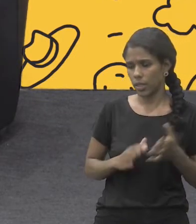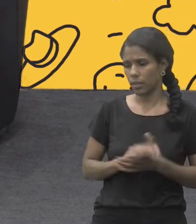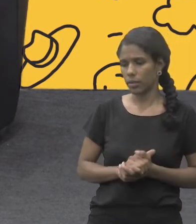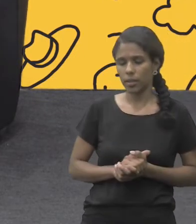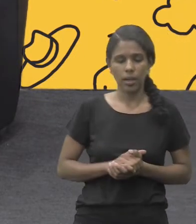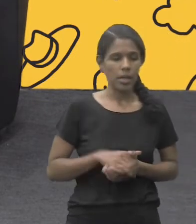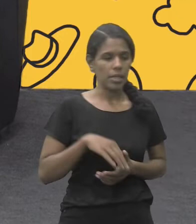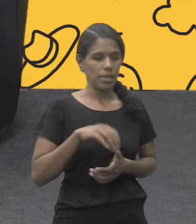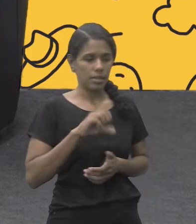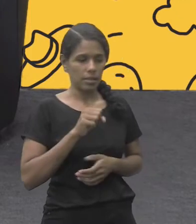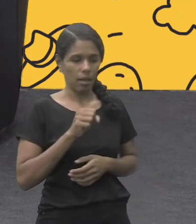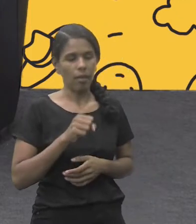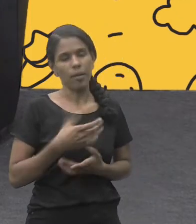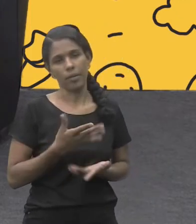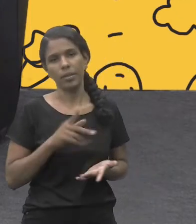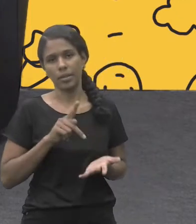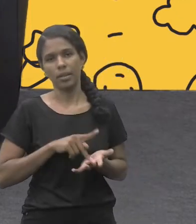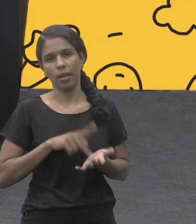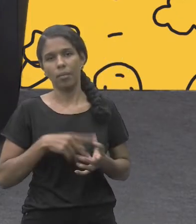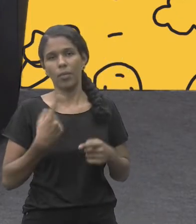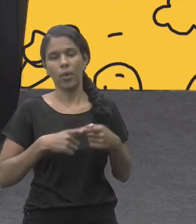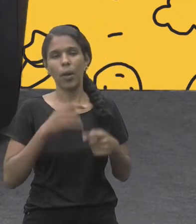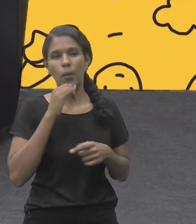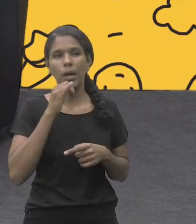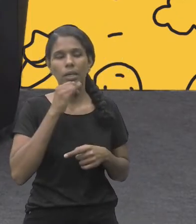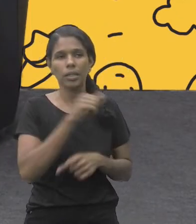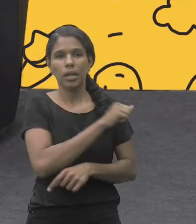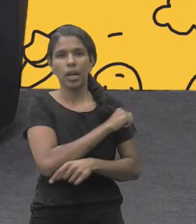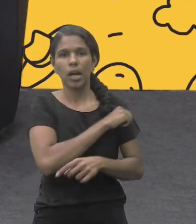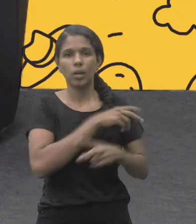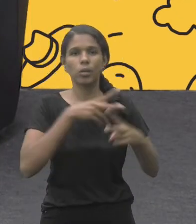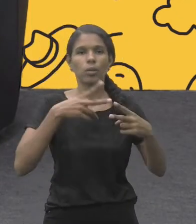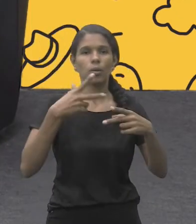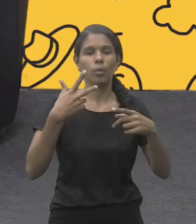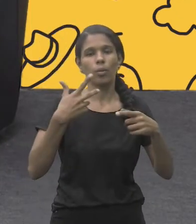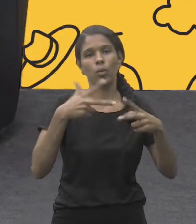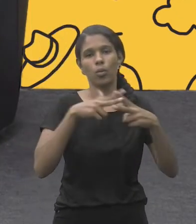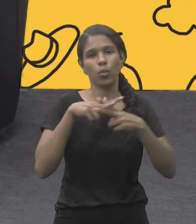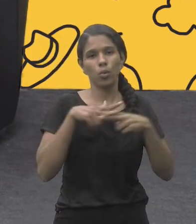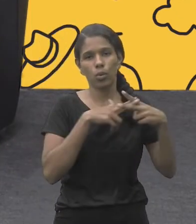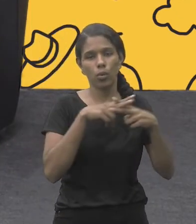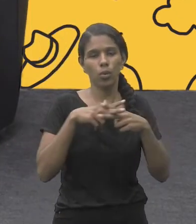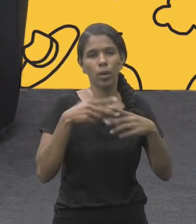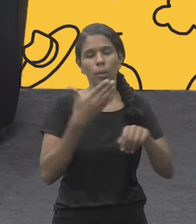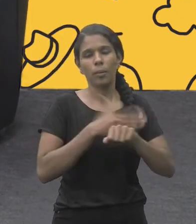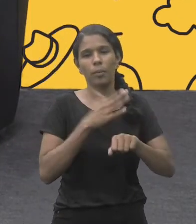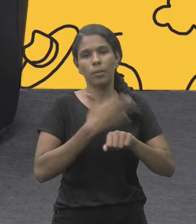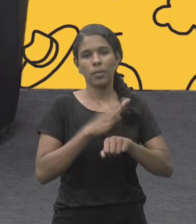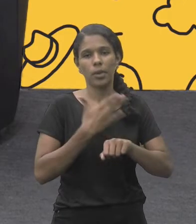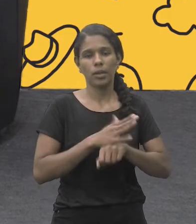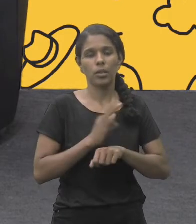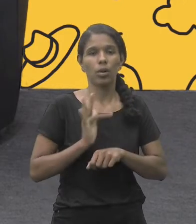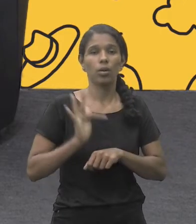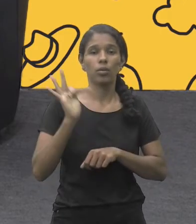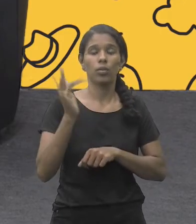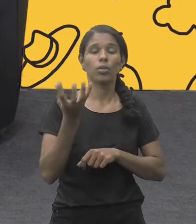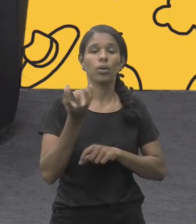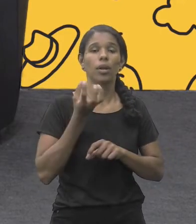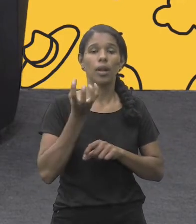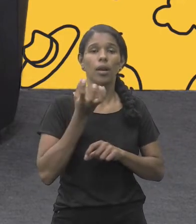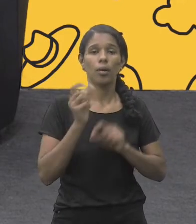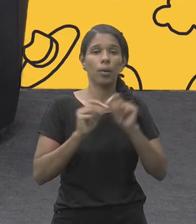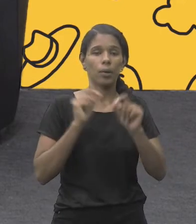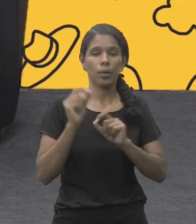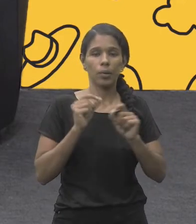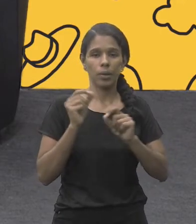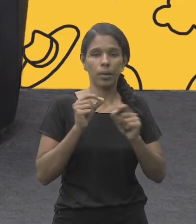televisão. Aí você vai querer um dia, você tá ali disputando, representando seu país na Olimpíada, né? Então inspira muito os alunos por causa disso,